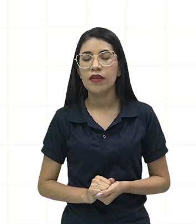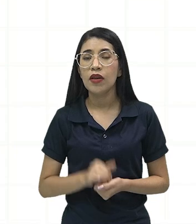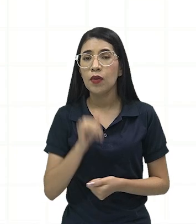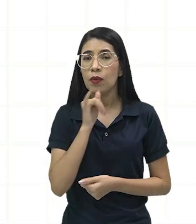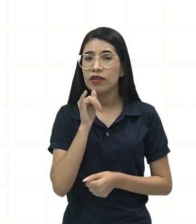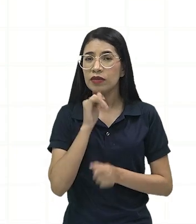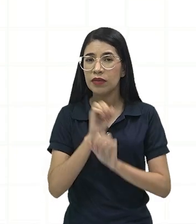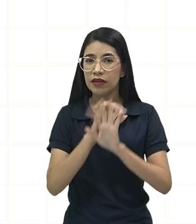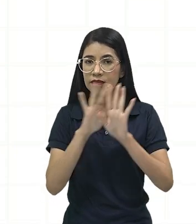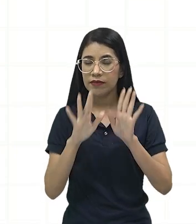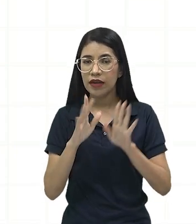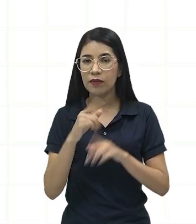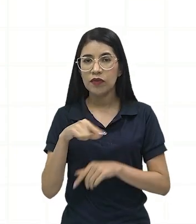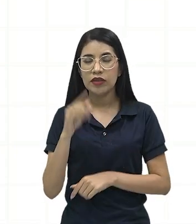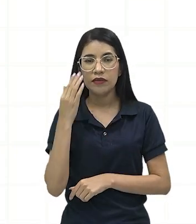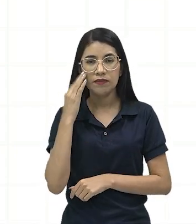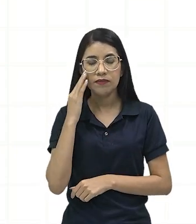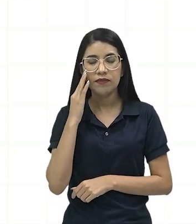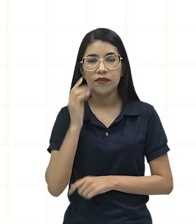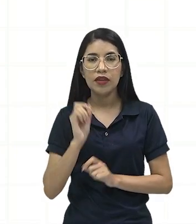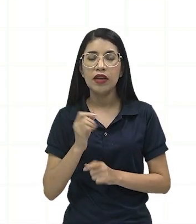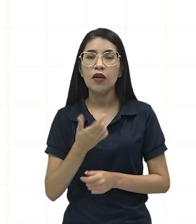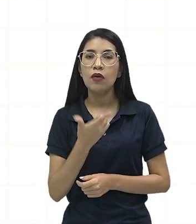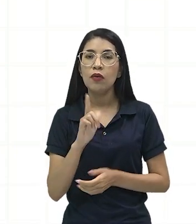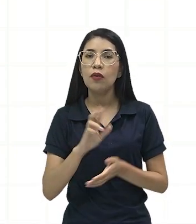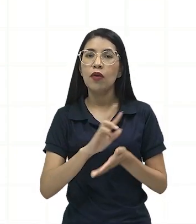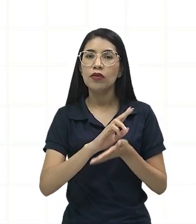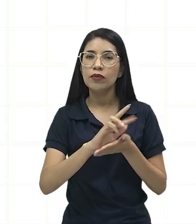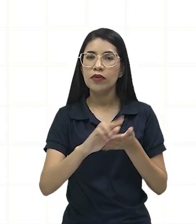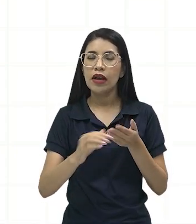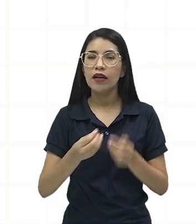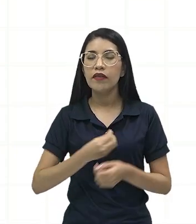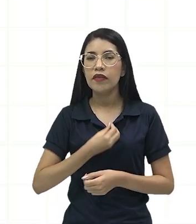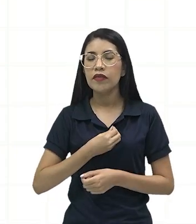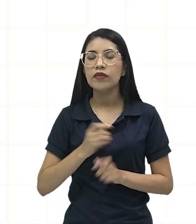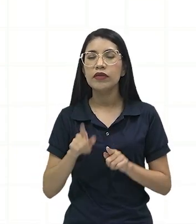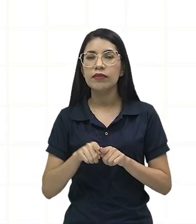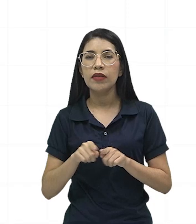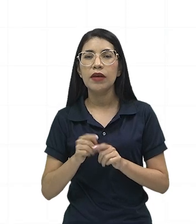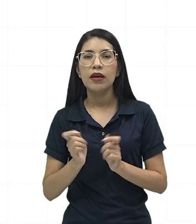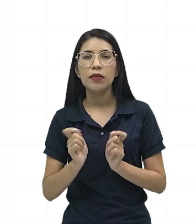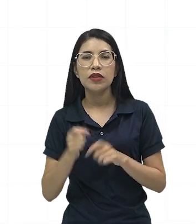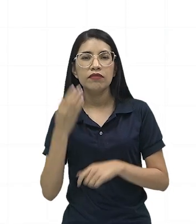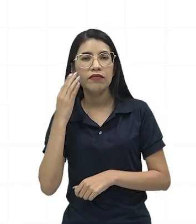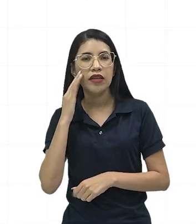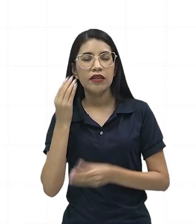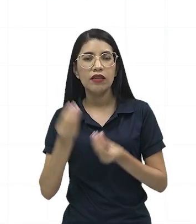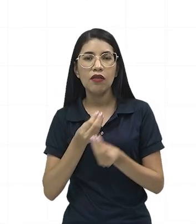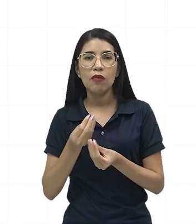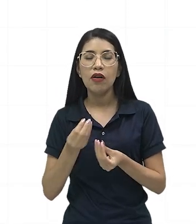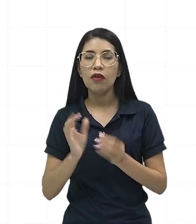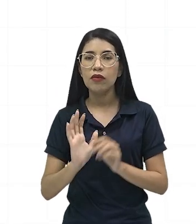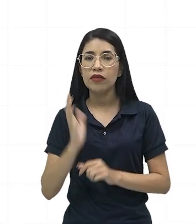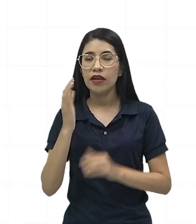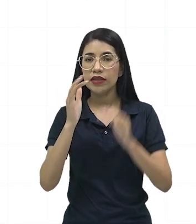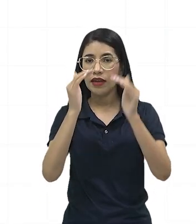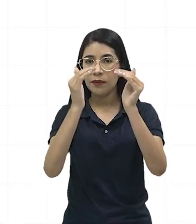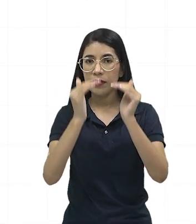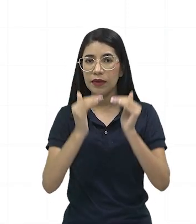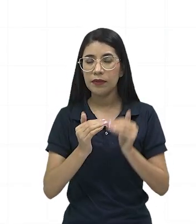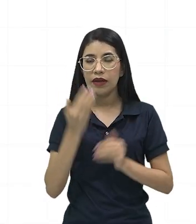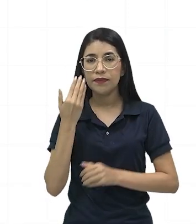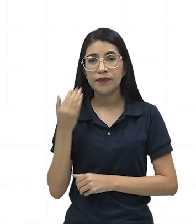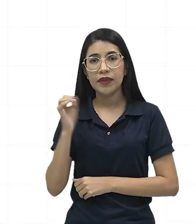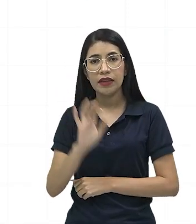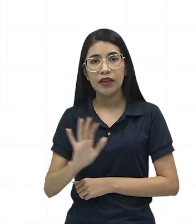claro, né, a gente vai ver aí outros organismos para entender como é que funciona essa hierarquia. Observe aí na